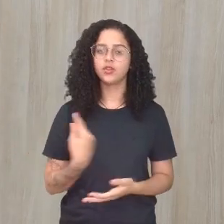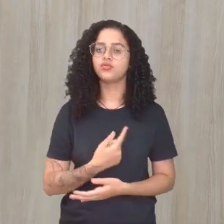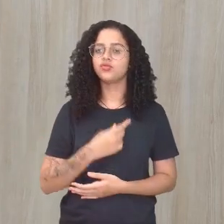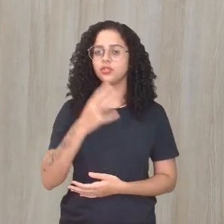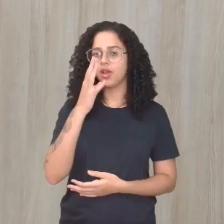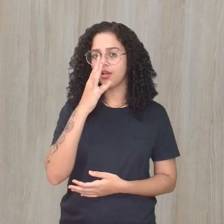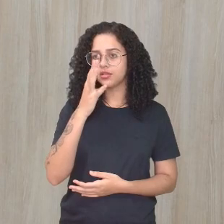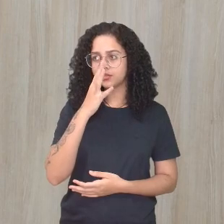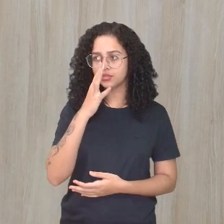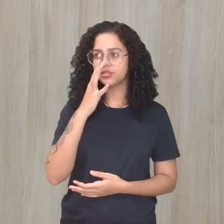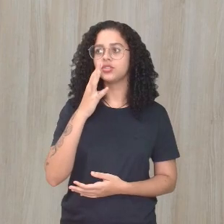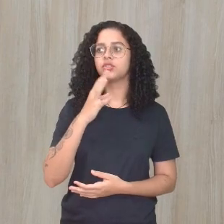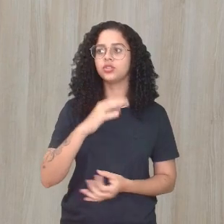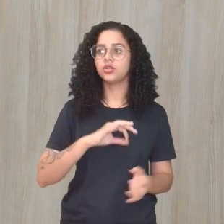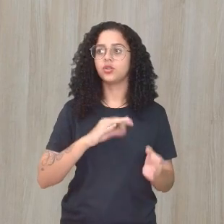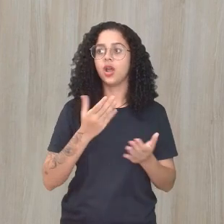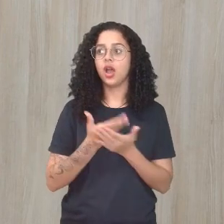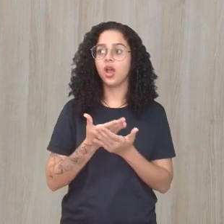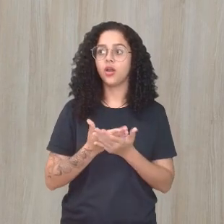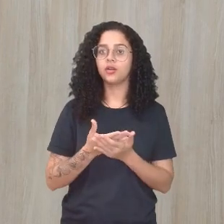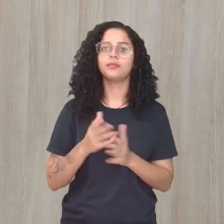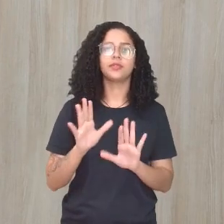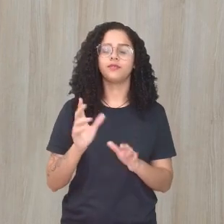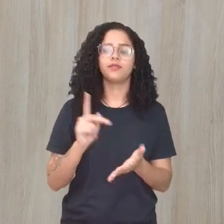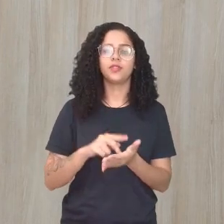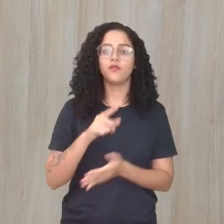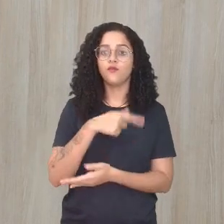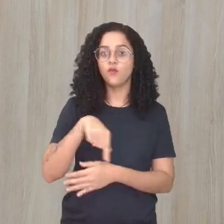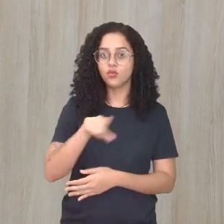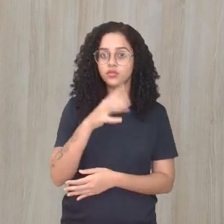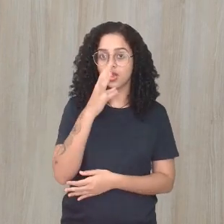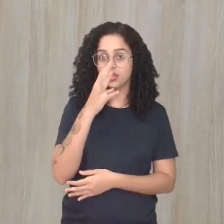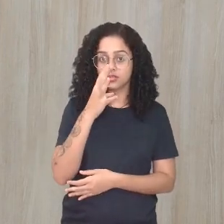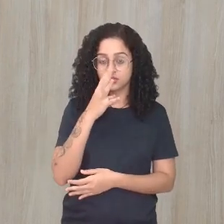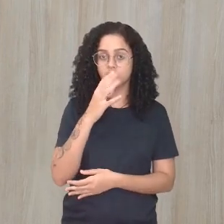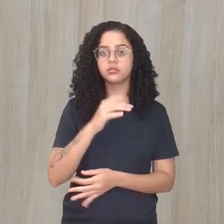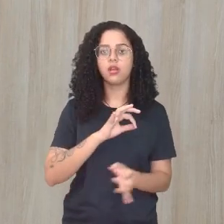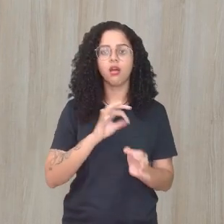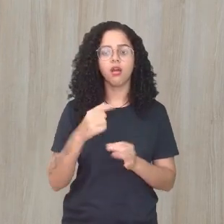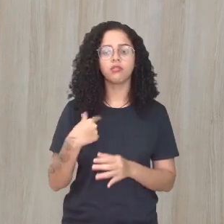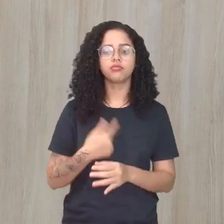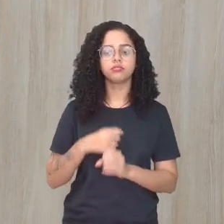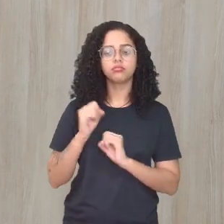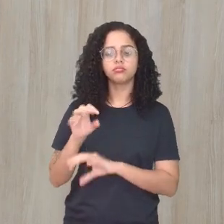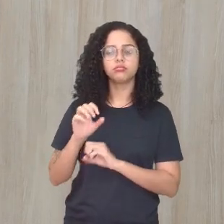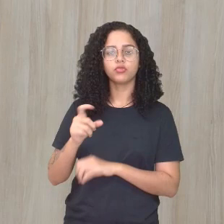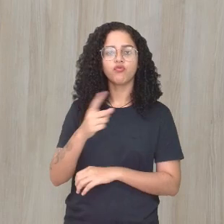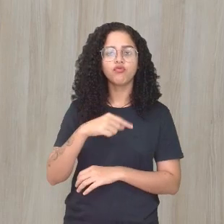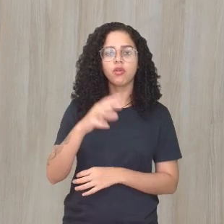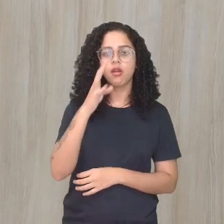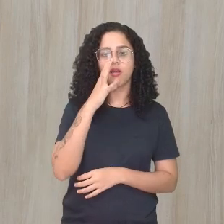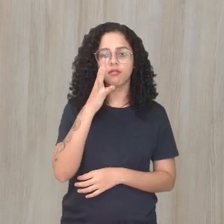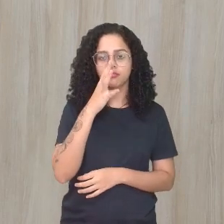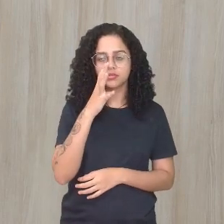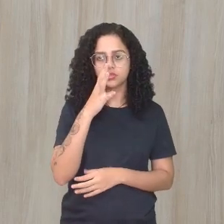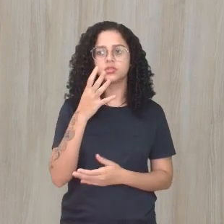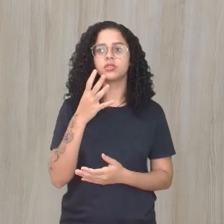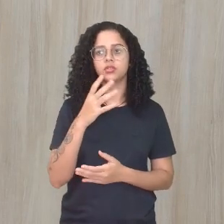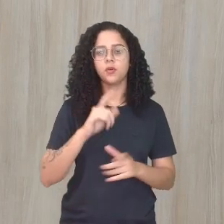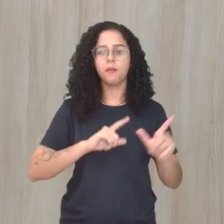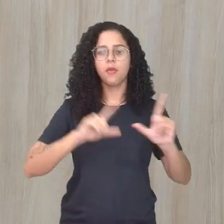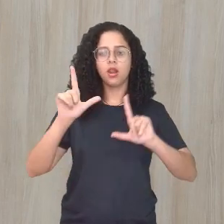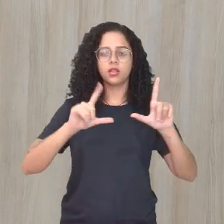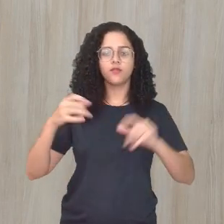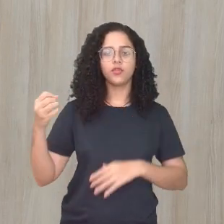assistimos a nossa aula agora, vocês na realidade, né, a gente dá essa aula agora, vocês estão aí assistindo pela